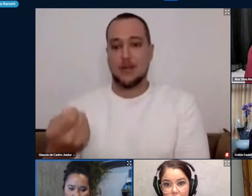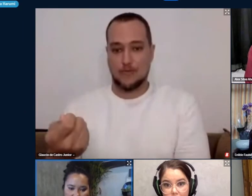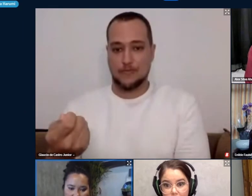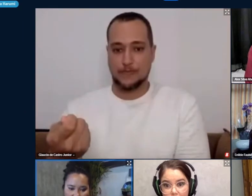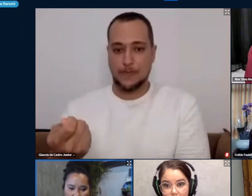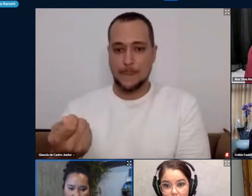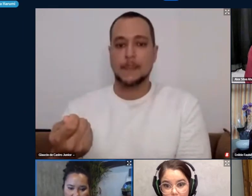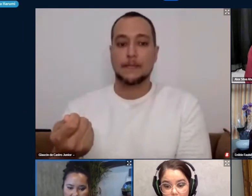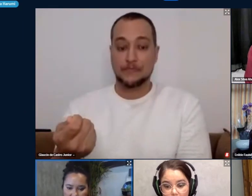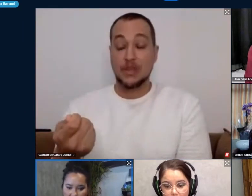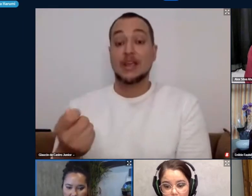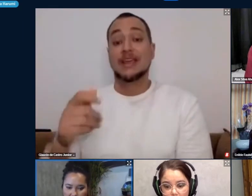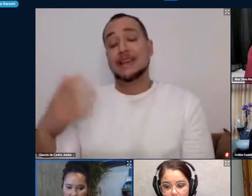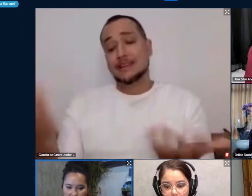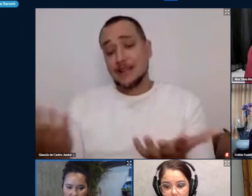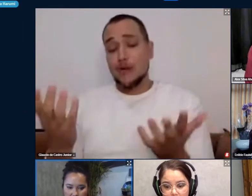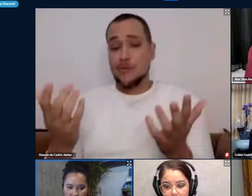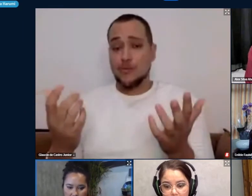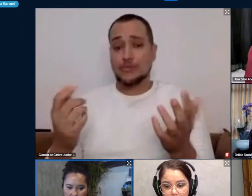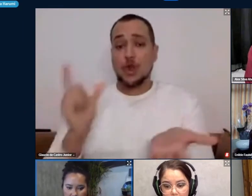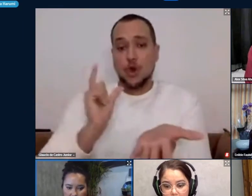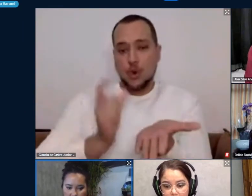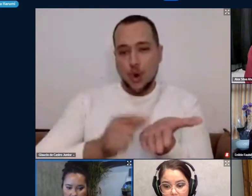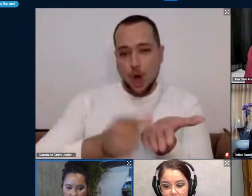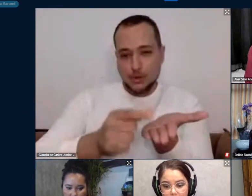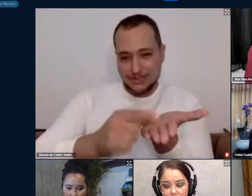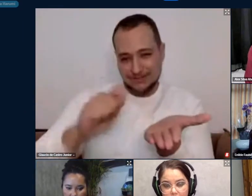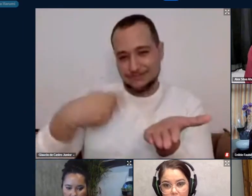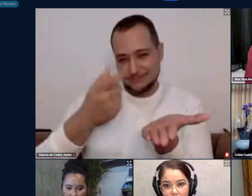se foi possível criar o sinal ou não.